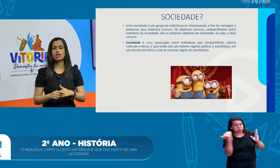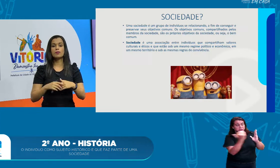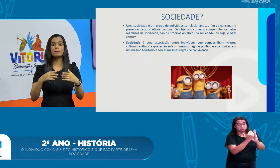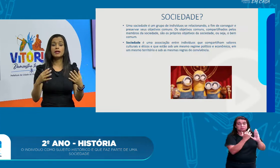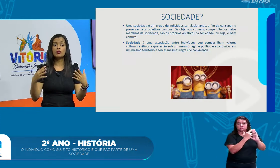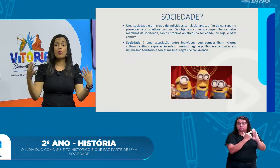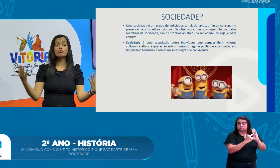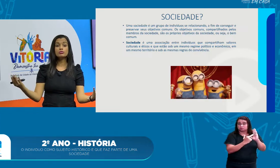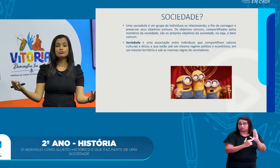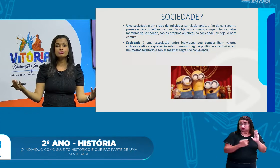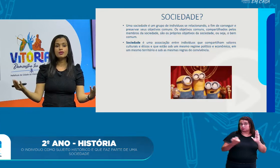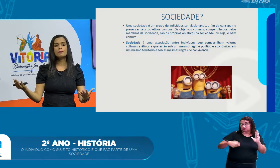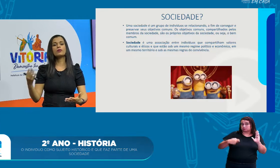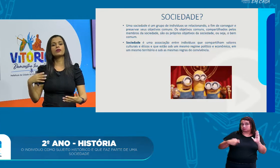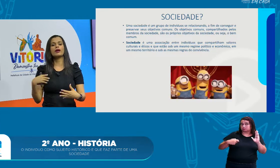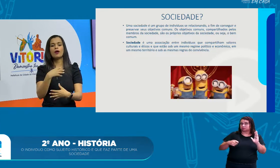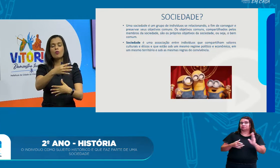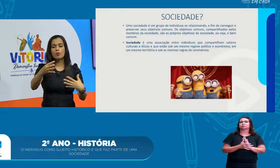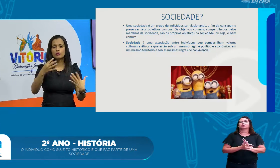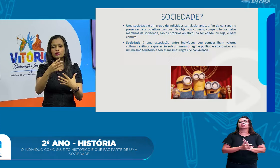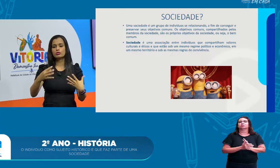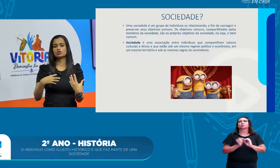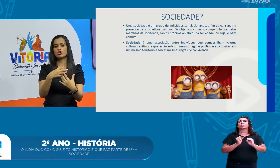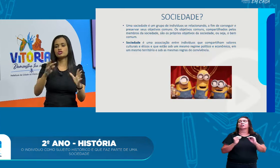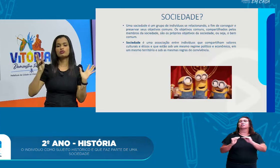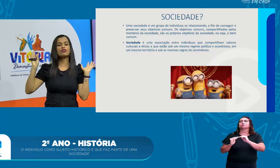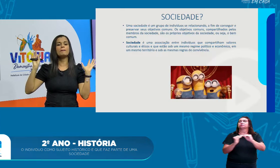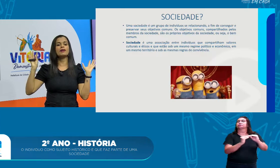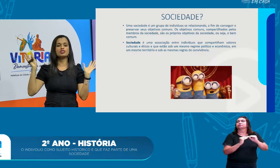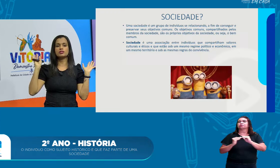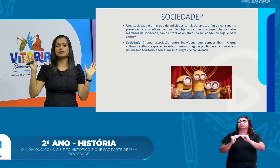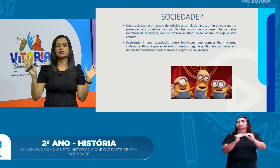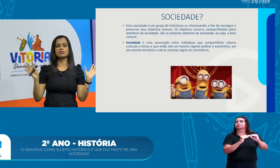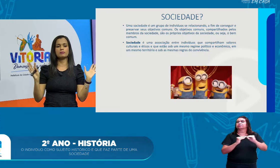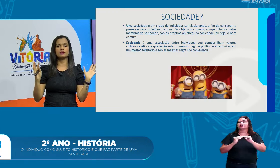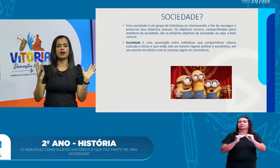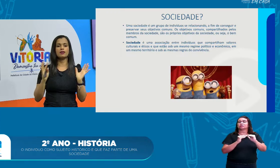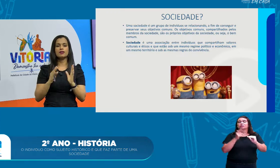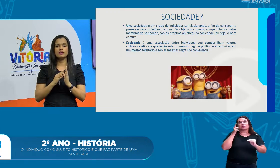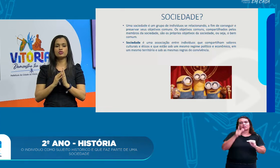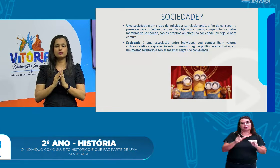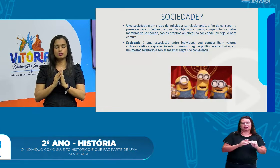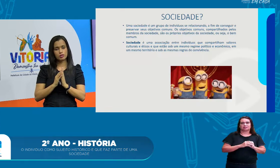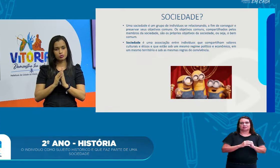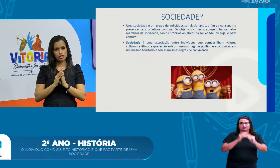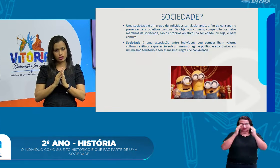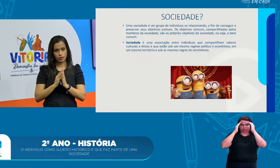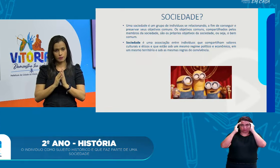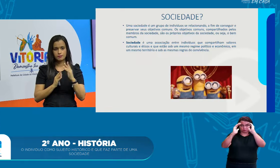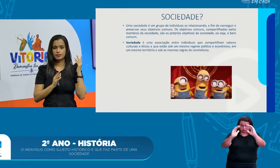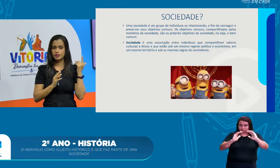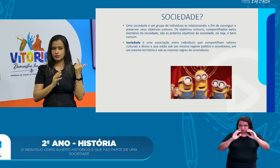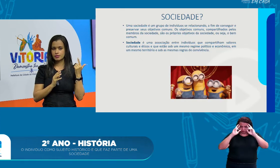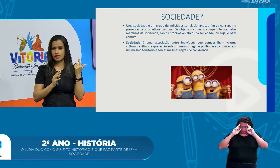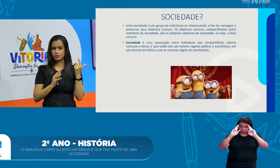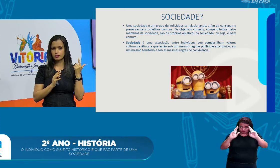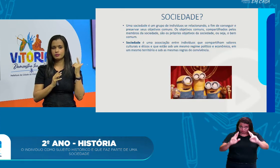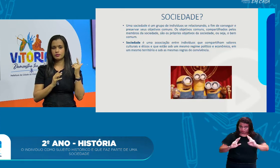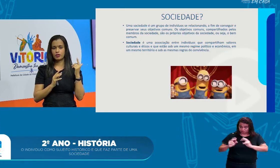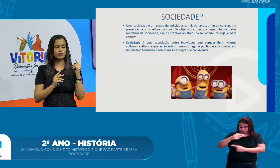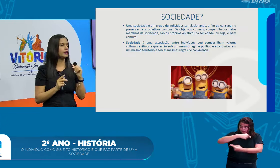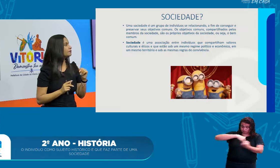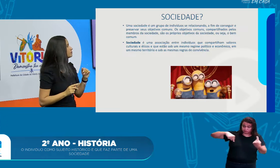se chama bem comum, porque é o comum de todos. Para a gente viver bem, a gente tem que se respeitar. Resumindo mesmo a história. Tá